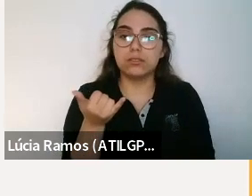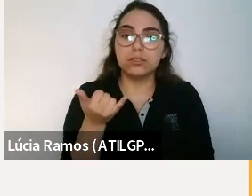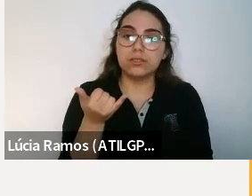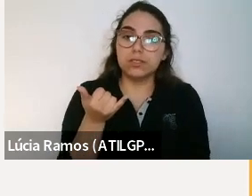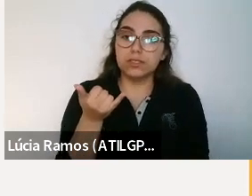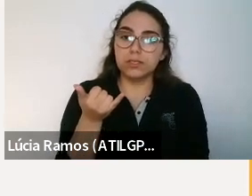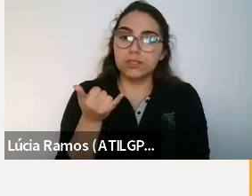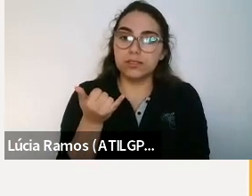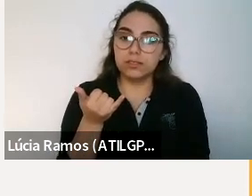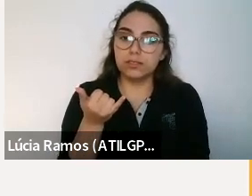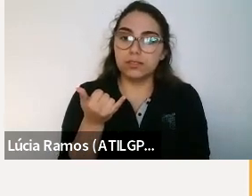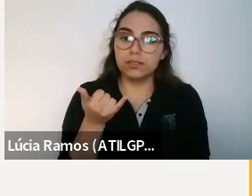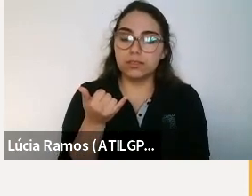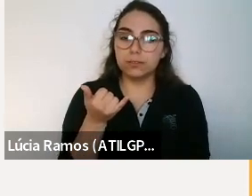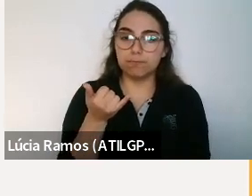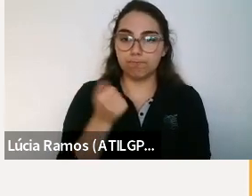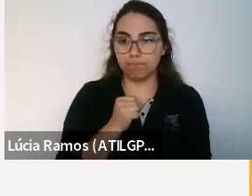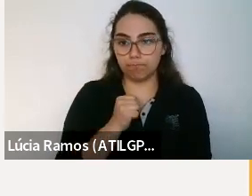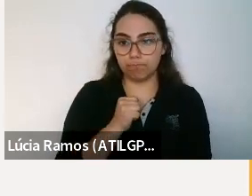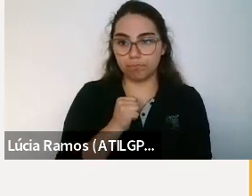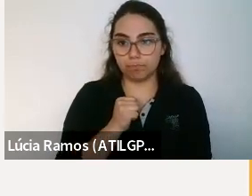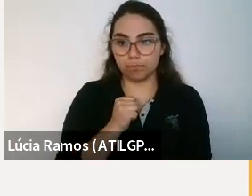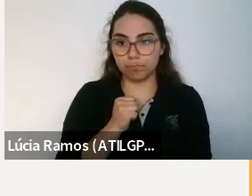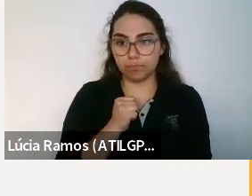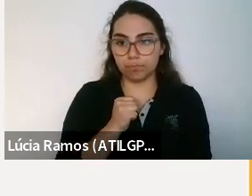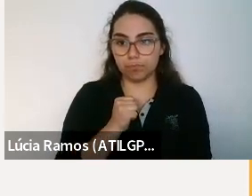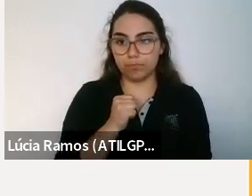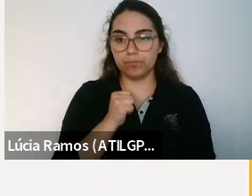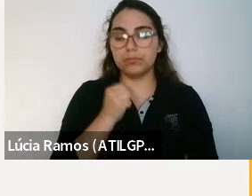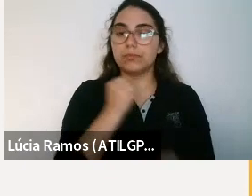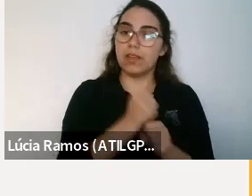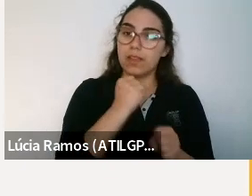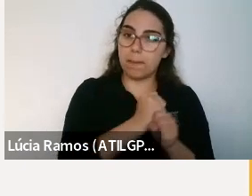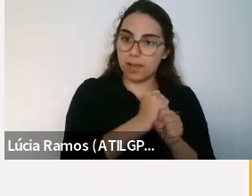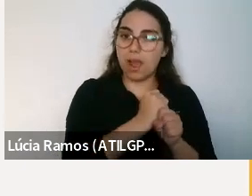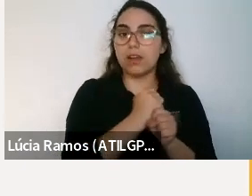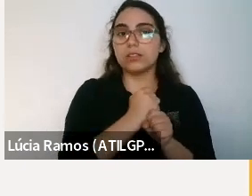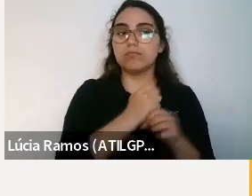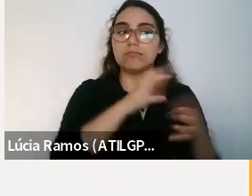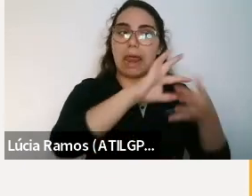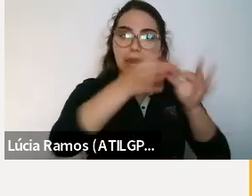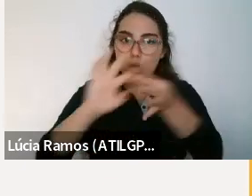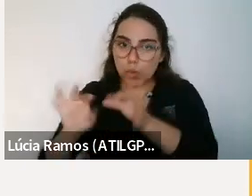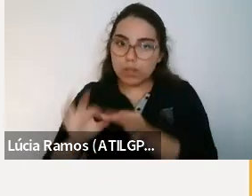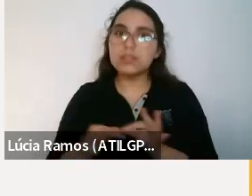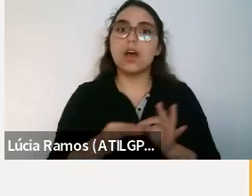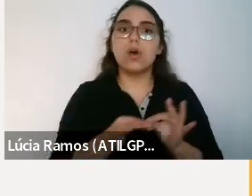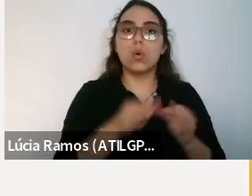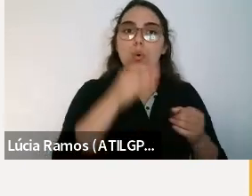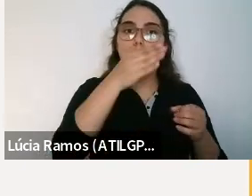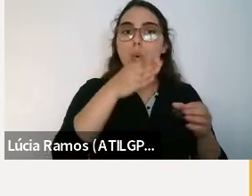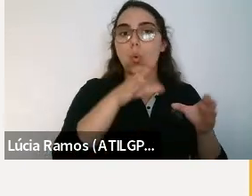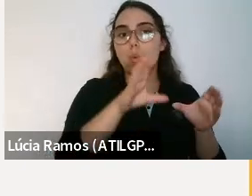aqui embaixadores e trabalharem em articulação aqui com o gabinete na